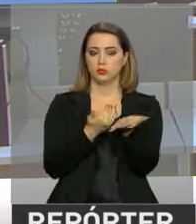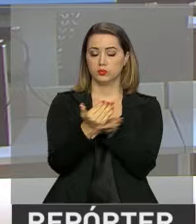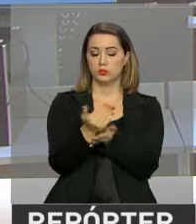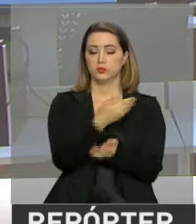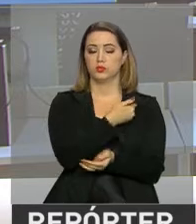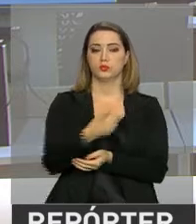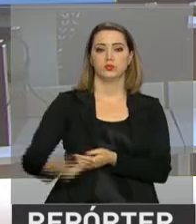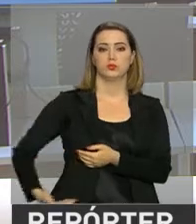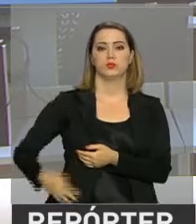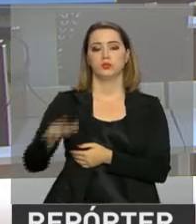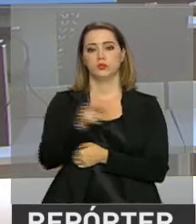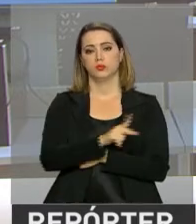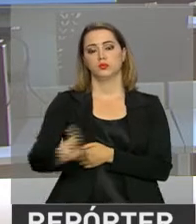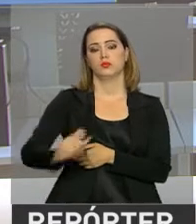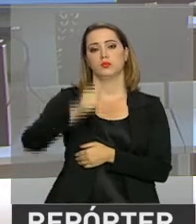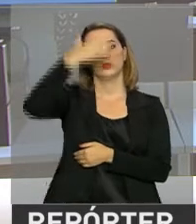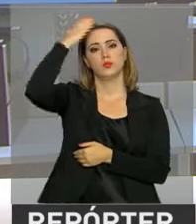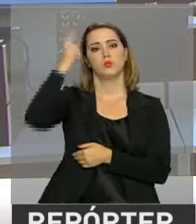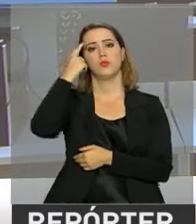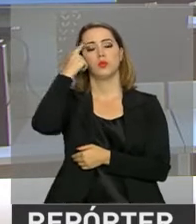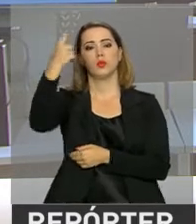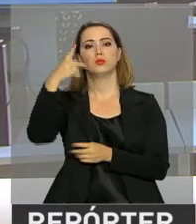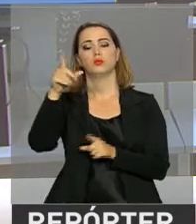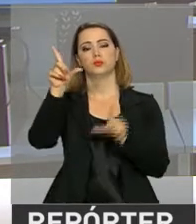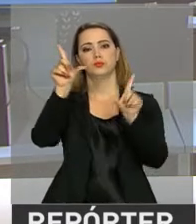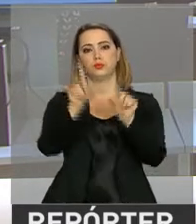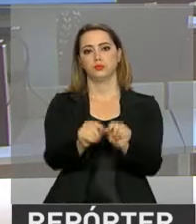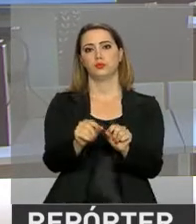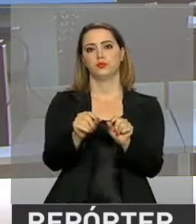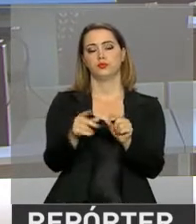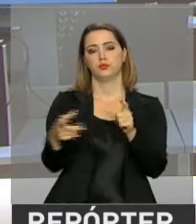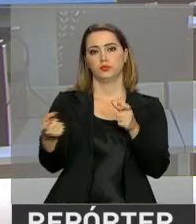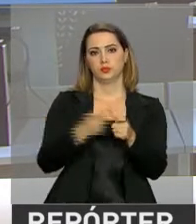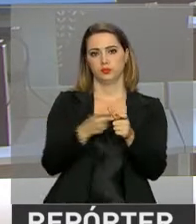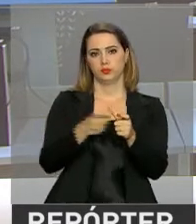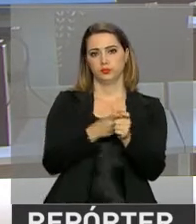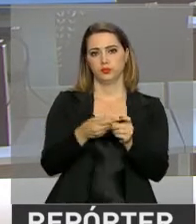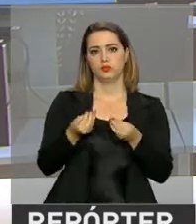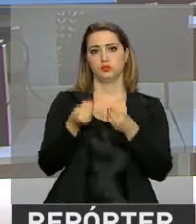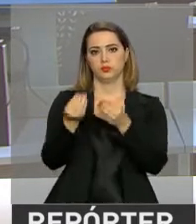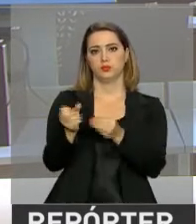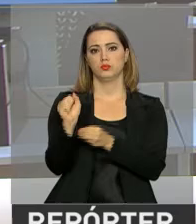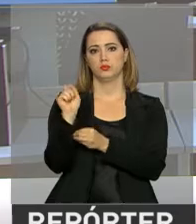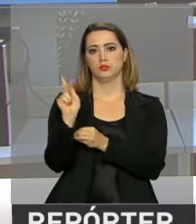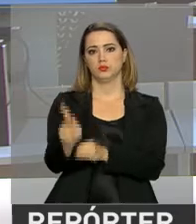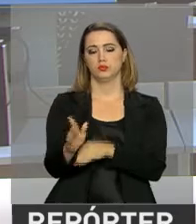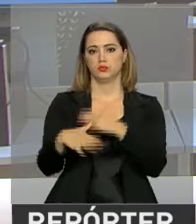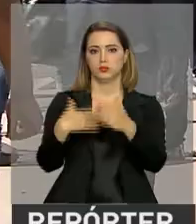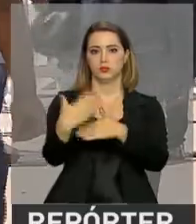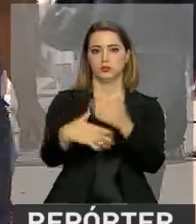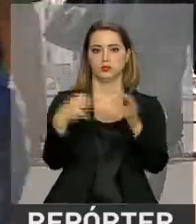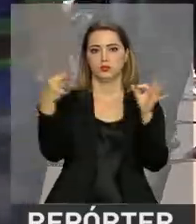Michel Temer. A ideia é conter o déficit e garantir uma aposentadoria duradoura e justa para os brasileiros.